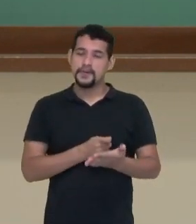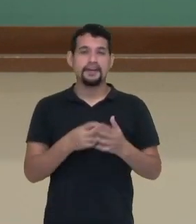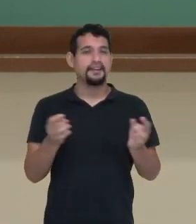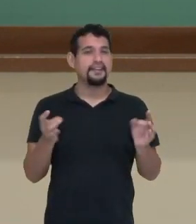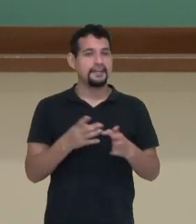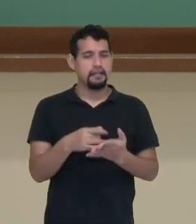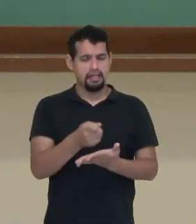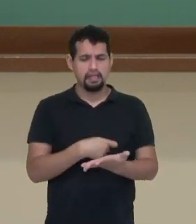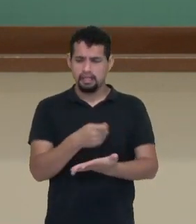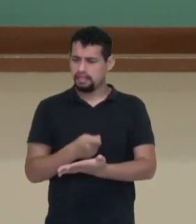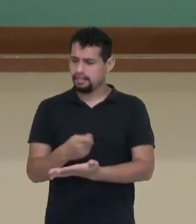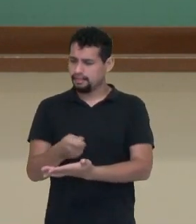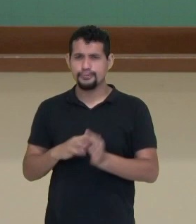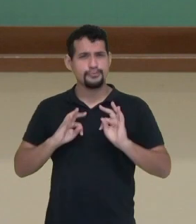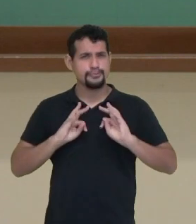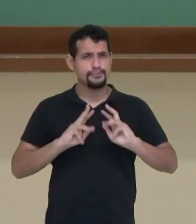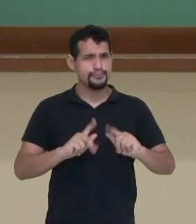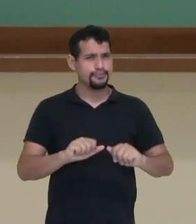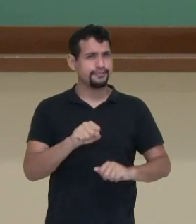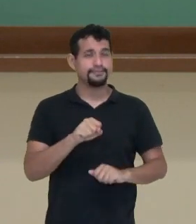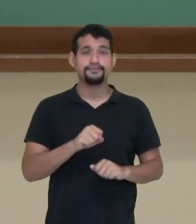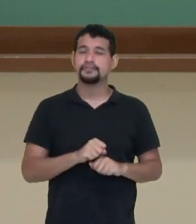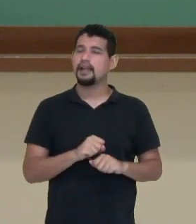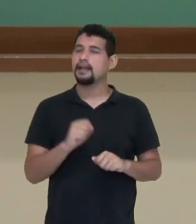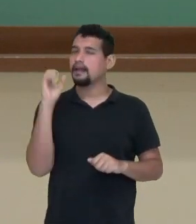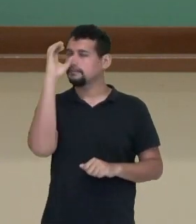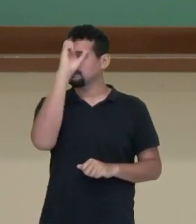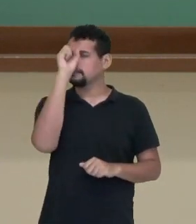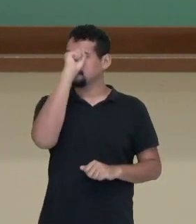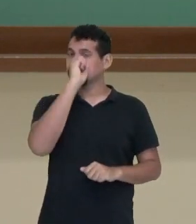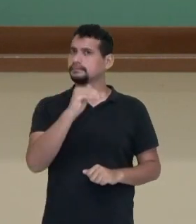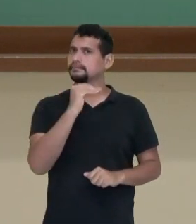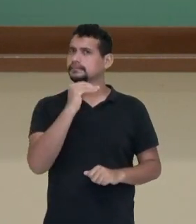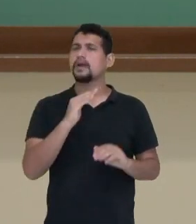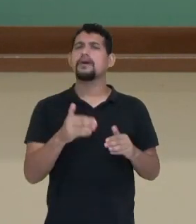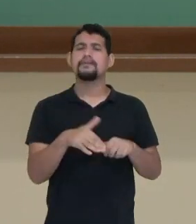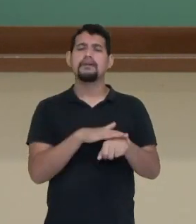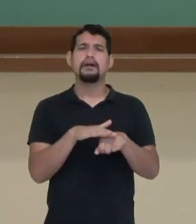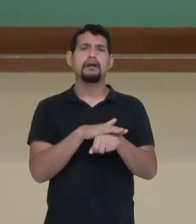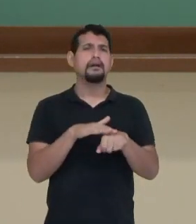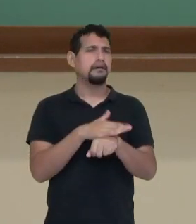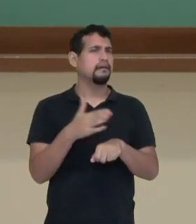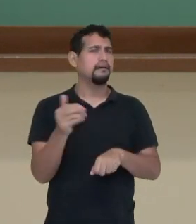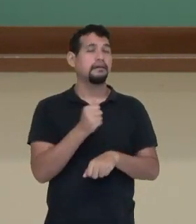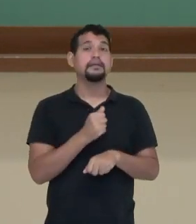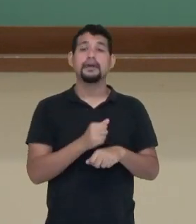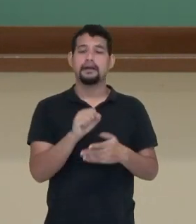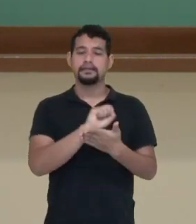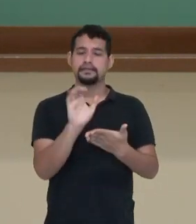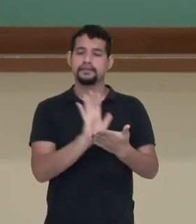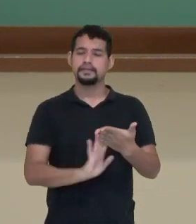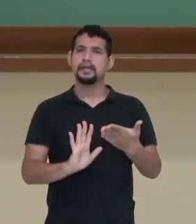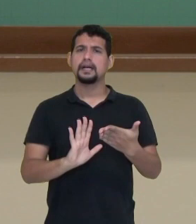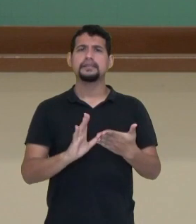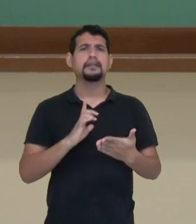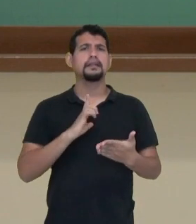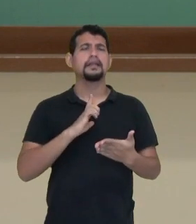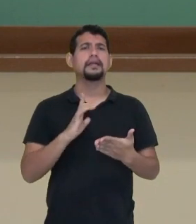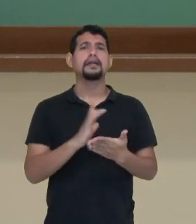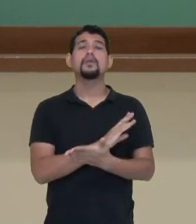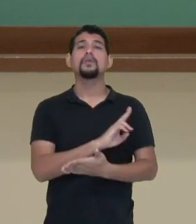tchuc, tchuc, tchuc, anotando tudo. É assim que a gente aprende. Então vamos lá discutir um pouquinho. Então esse exercício ele nos deu